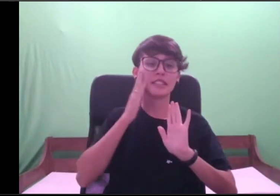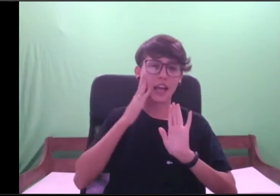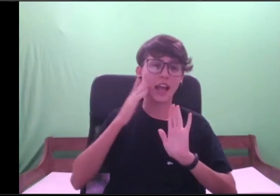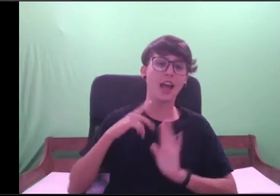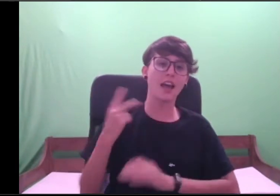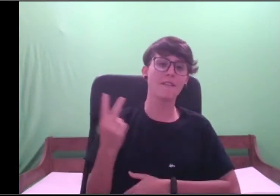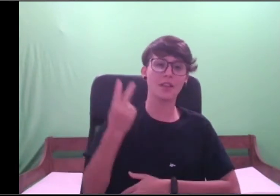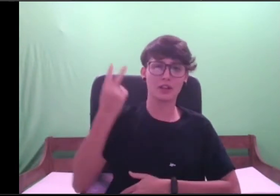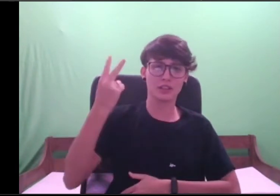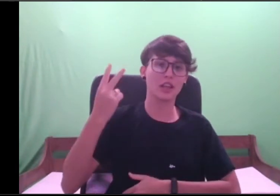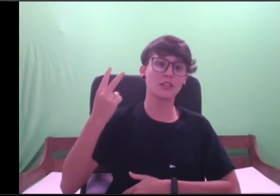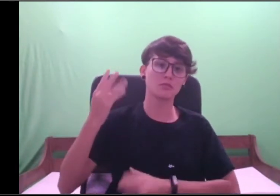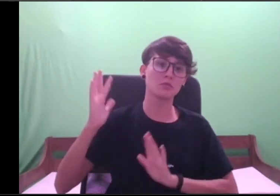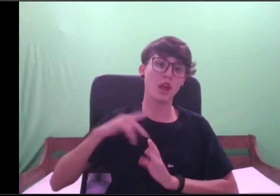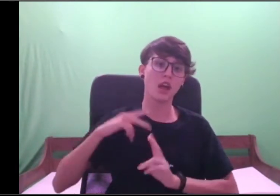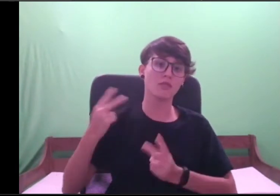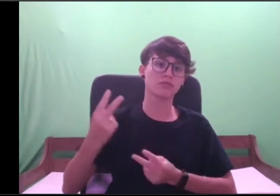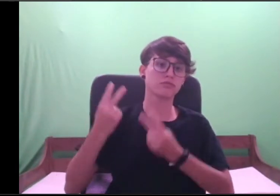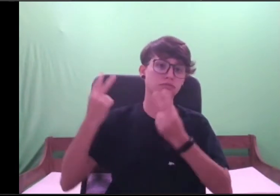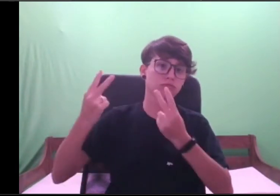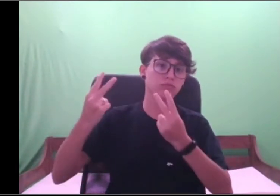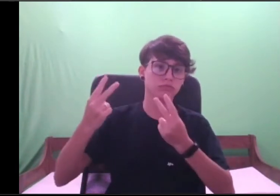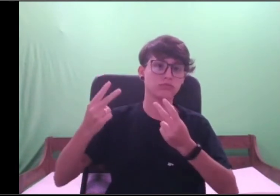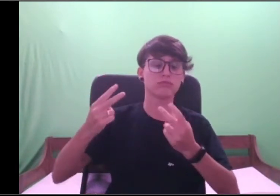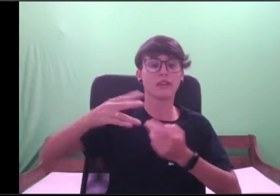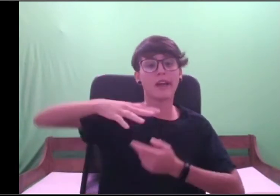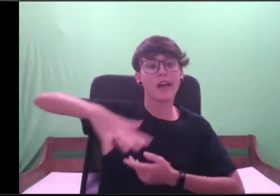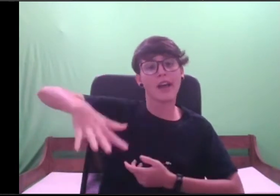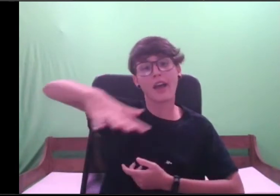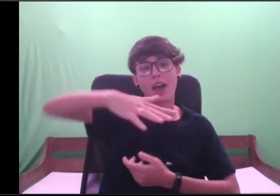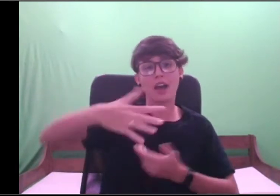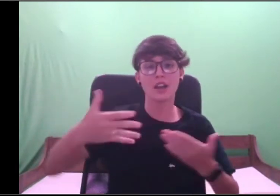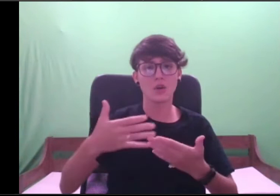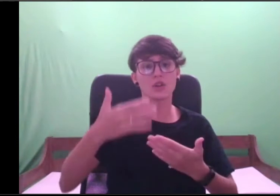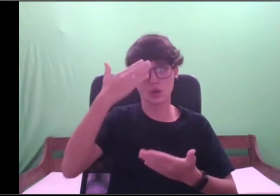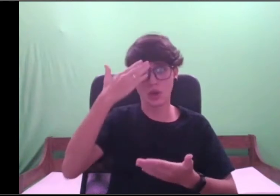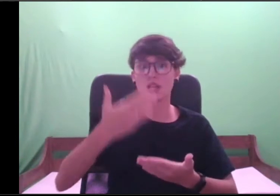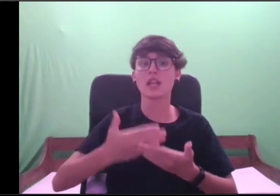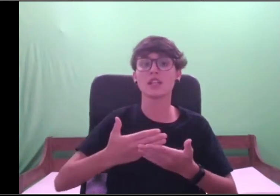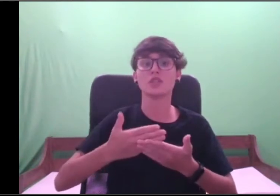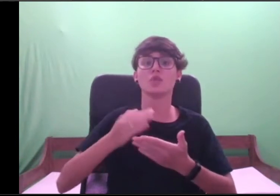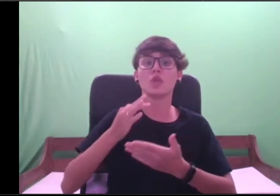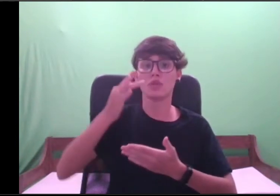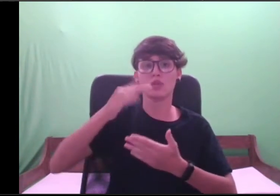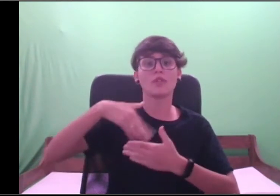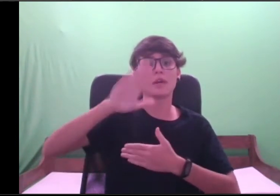valorizadas de certo modo no mercado de hoje, e eu acho que serão mais daqui para frente, né?